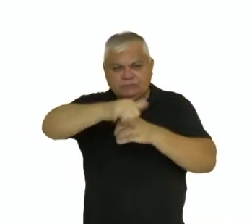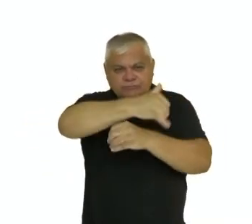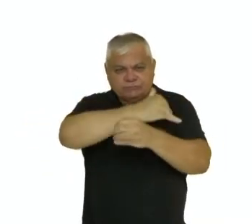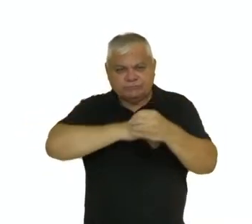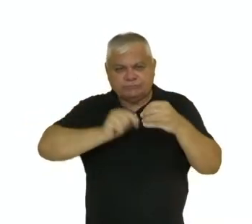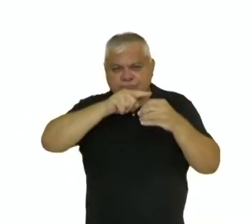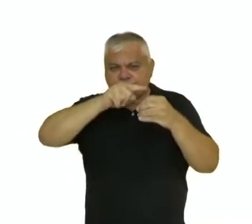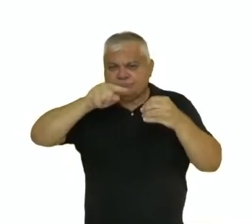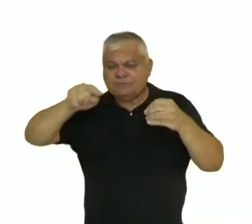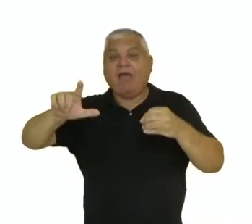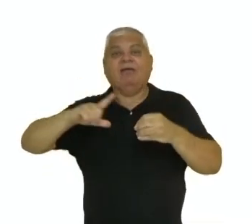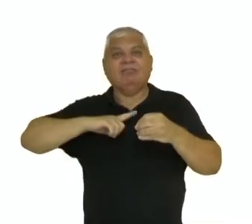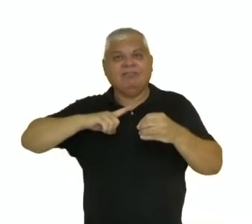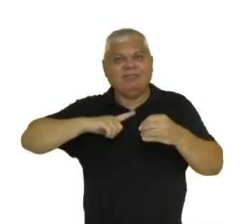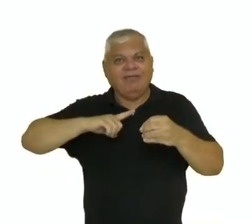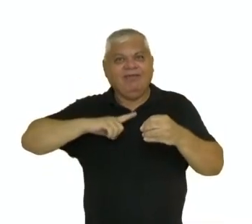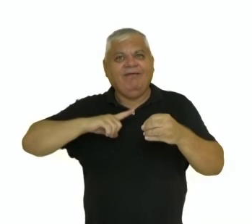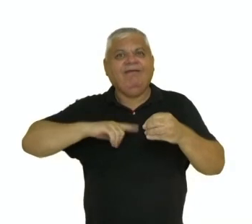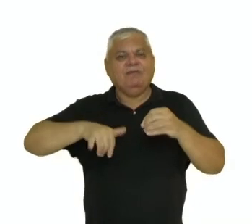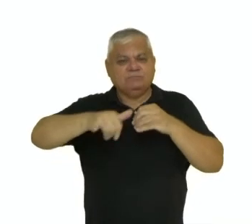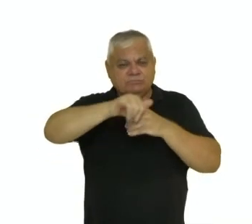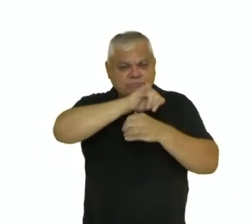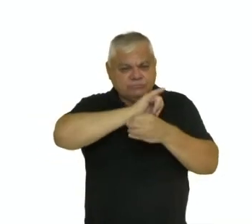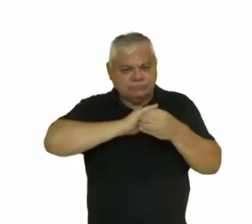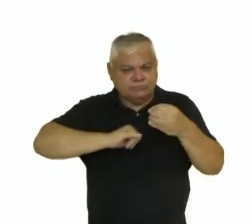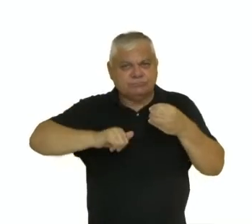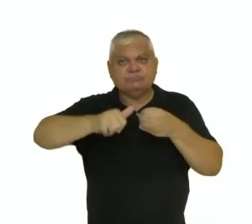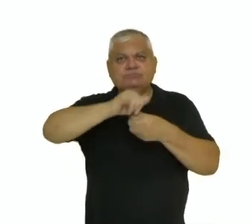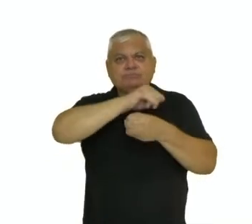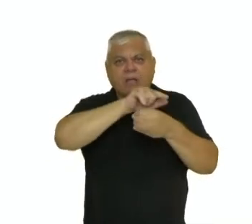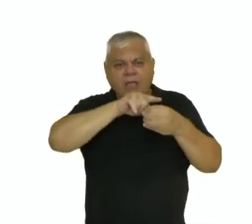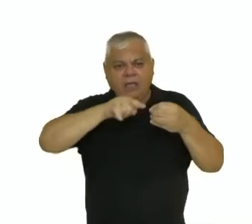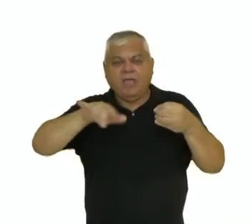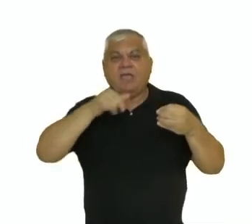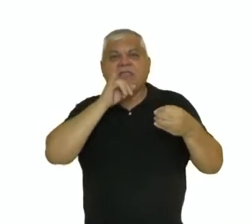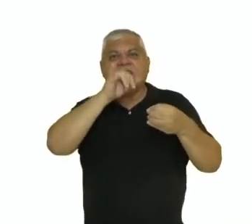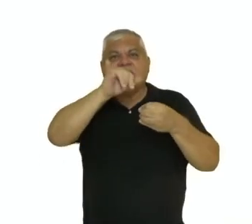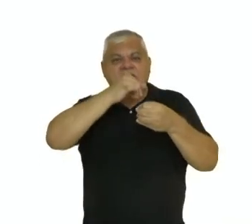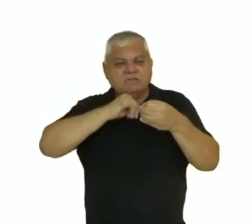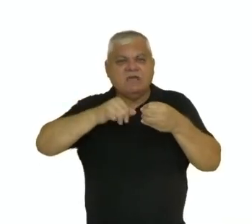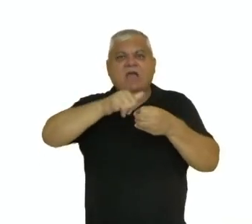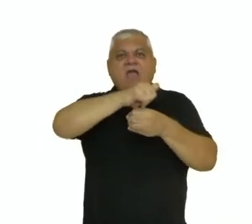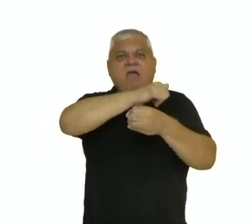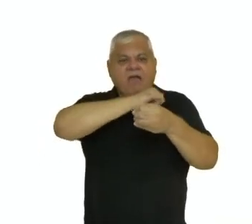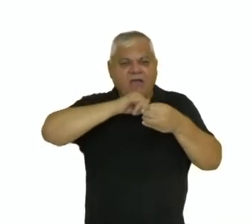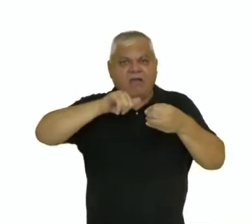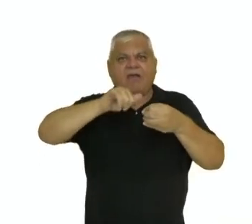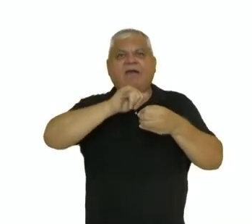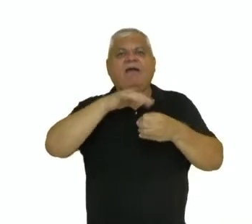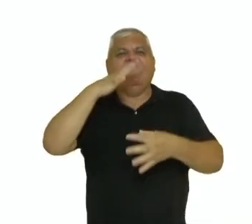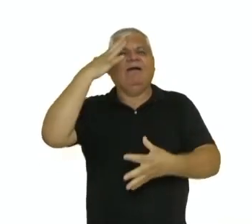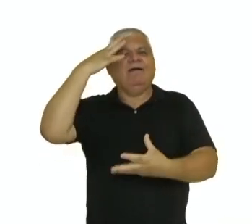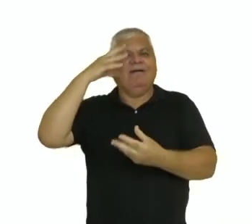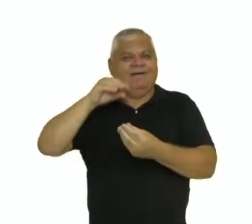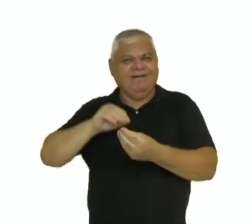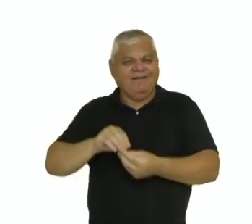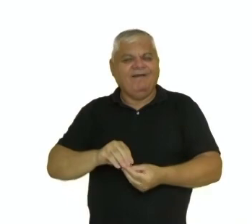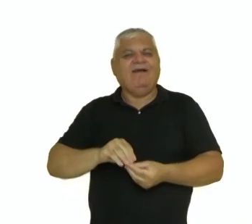determinadas. Então, os átomos se apresentam em estado de energia específica. Assim, foi possível entender a natureza dos elétrons